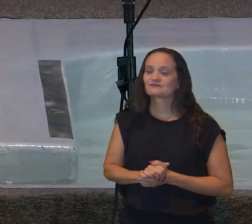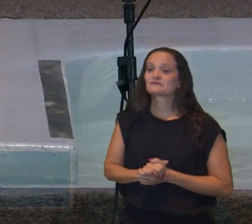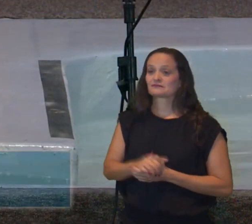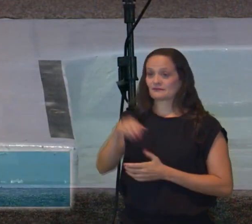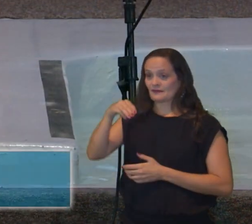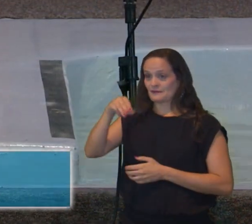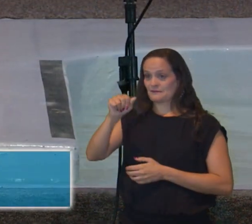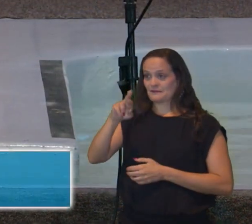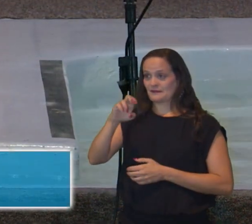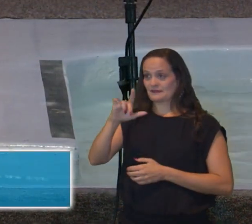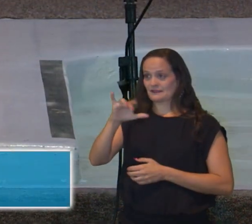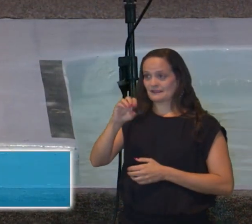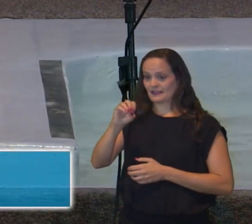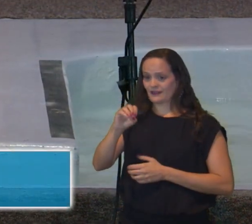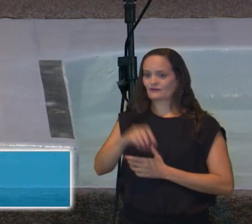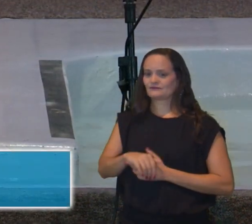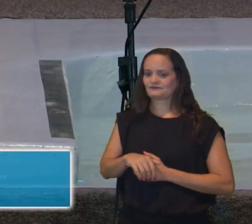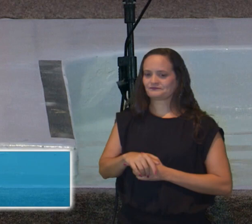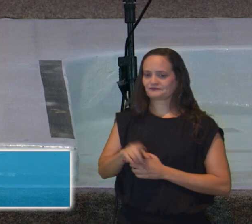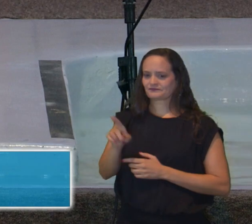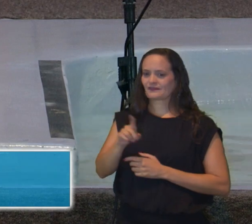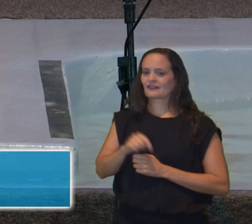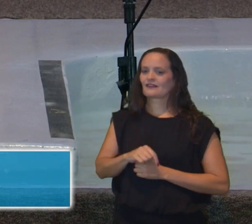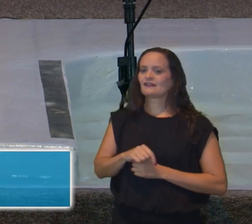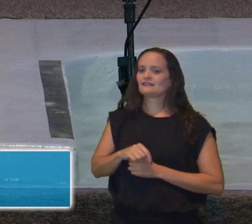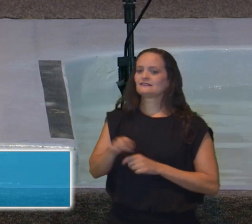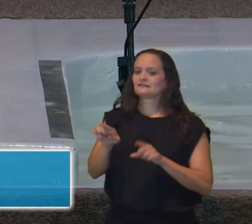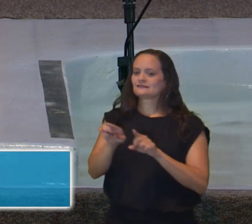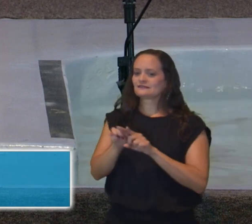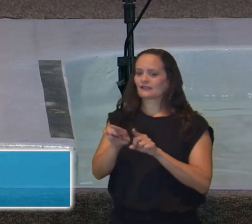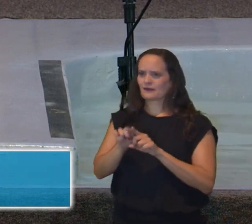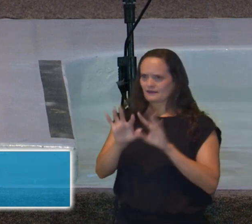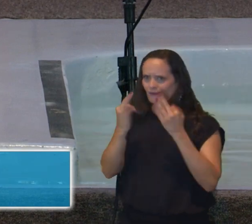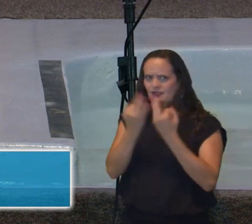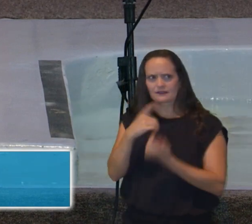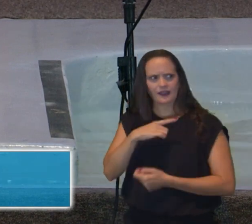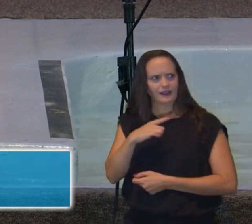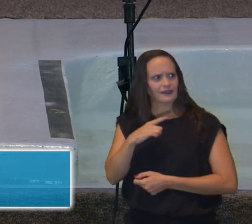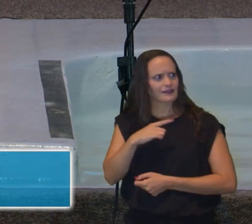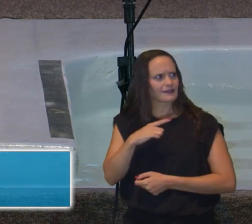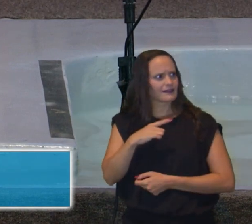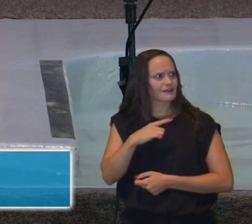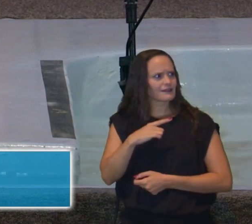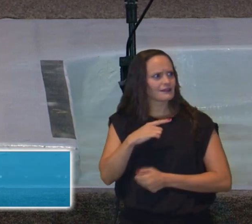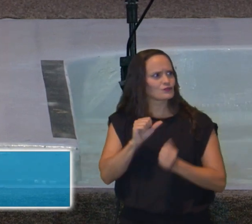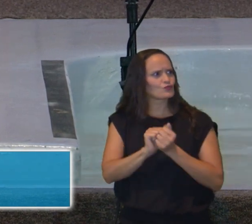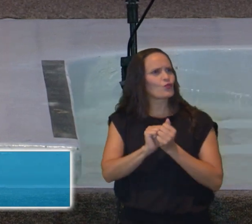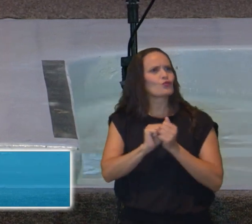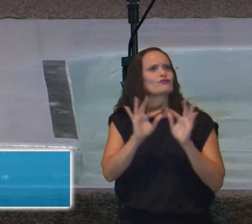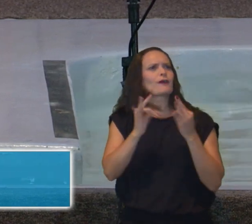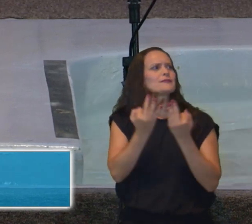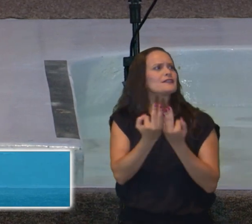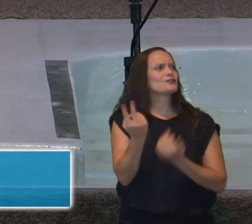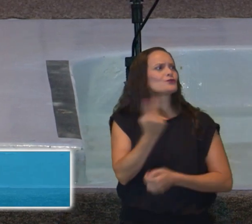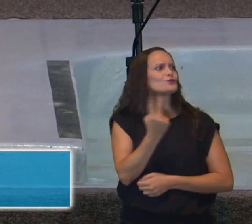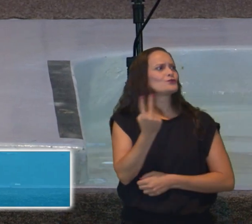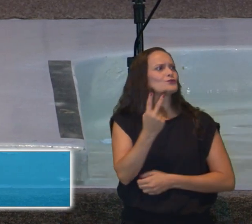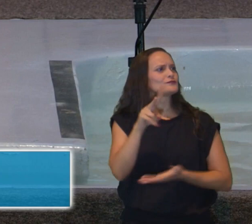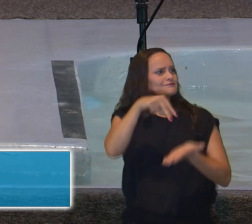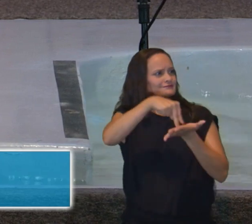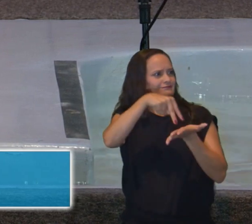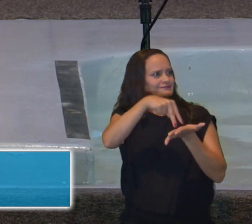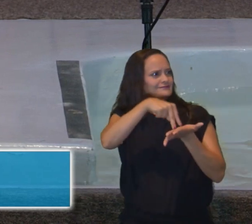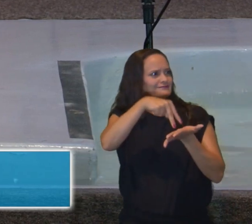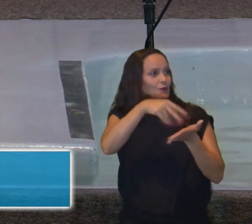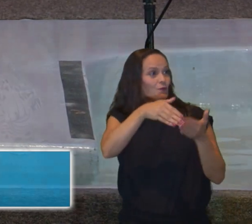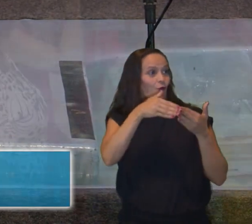Marcelo, você está feliz aqui na Memorial, Marcelo? Sim. Você trouxe seus familiares juntamente com a Fernanda. Os familiares da Fernanda e do Marcelo, fiquem de pé,